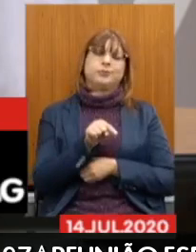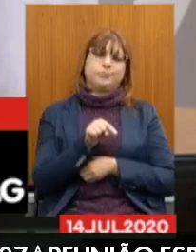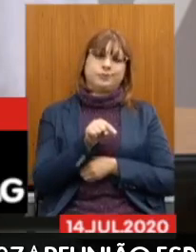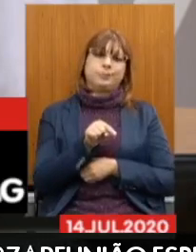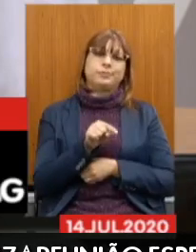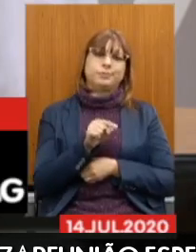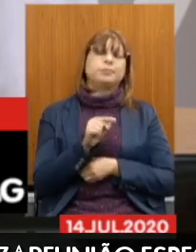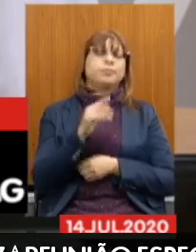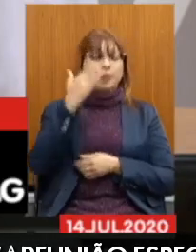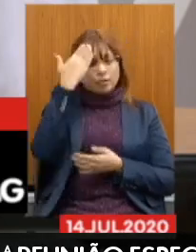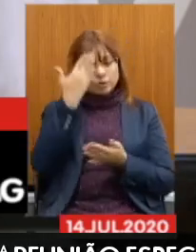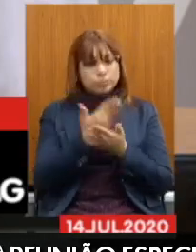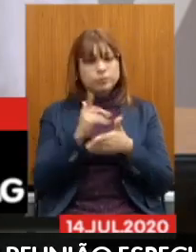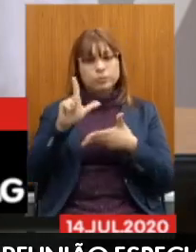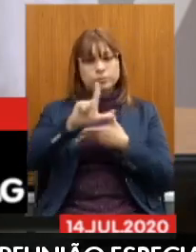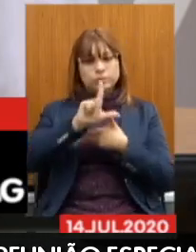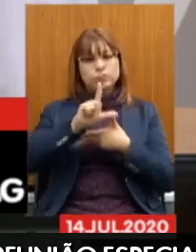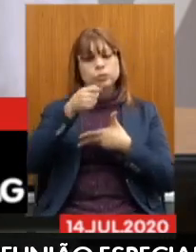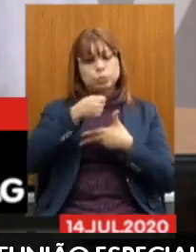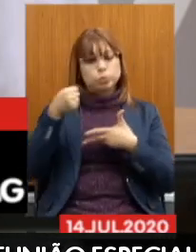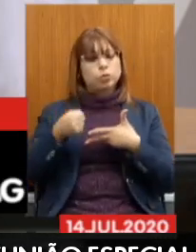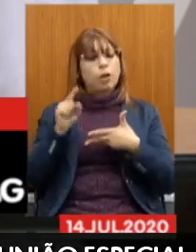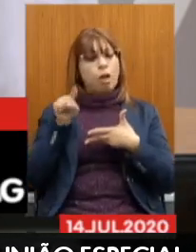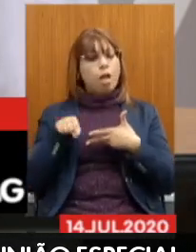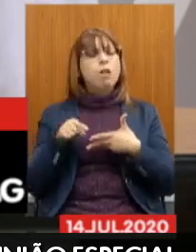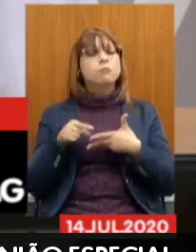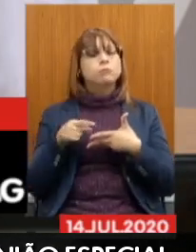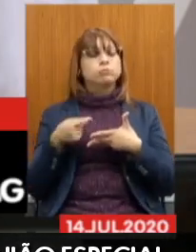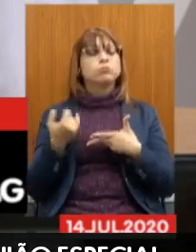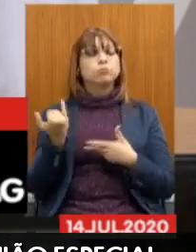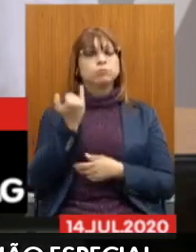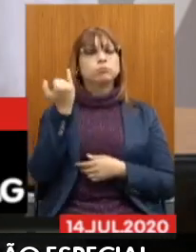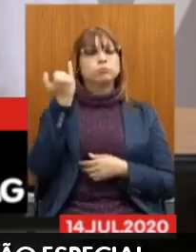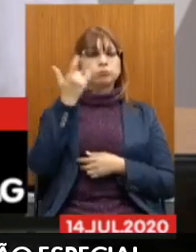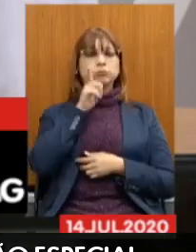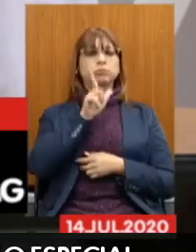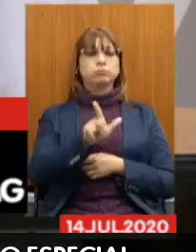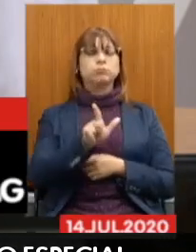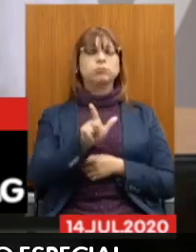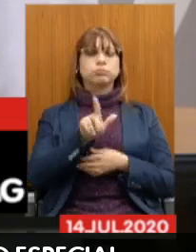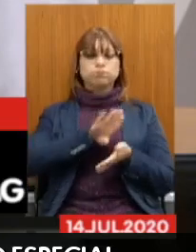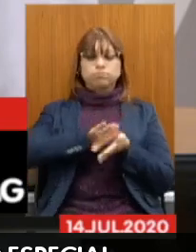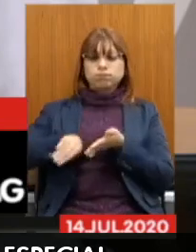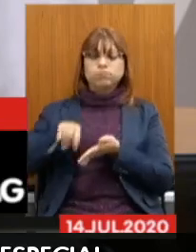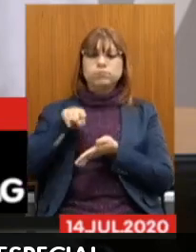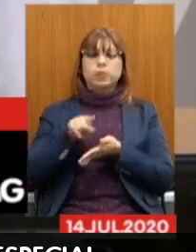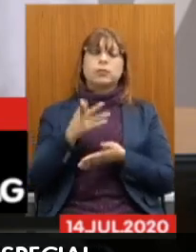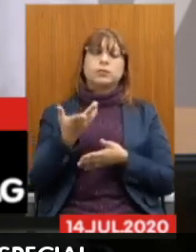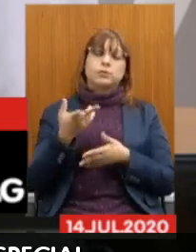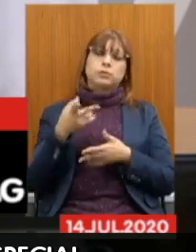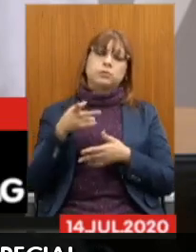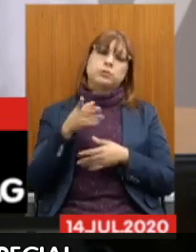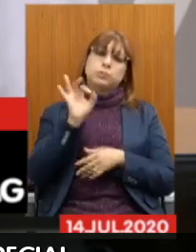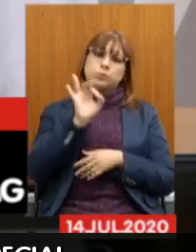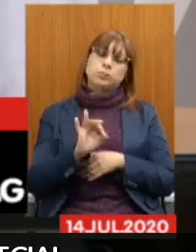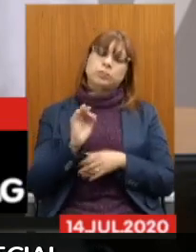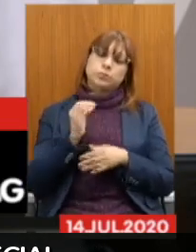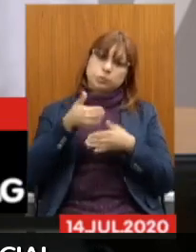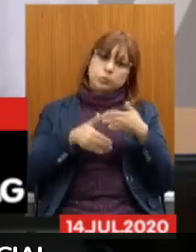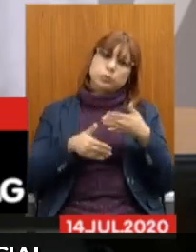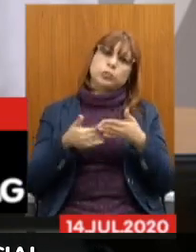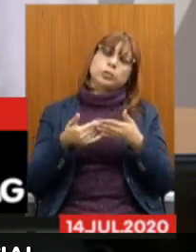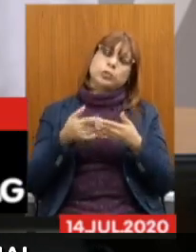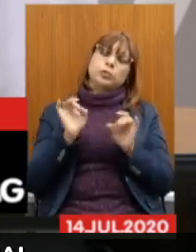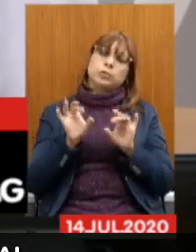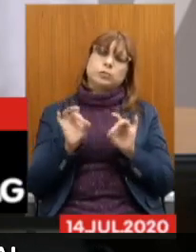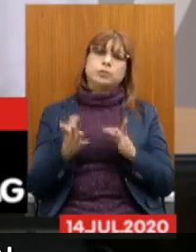o Legislativo o poder competente para afastar essa contribuição extraordinária, manifestamente inconstitucional. Em